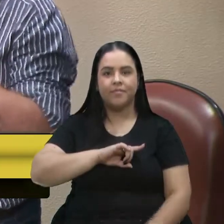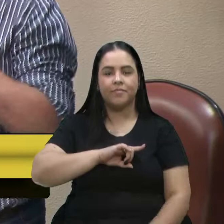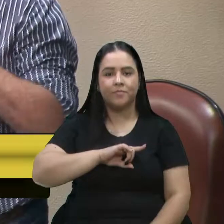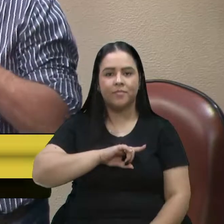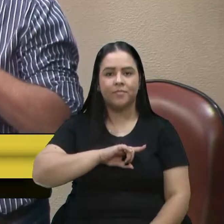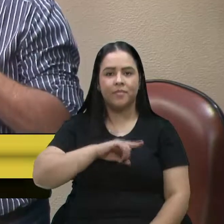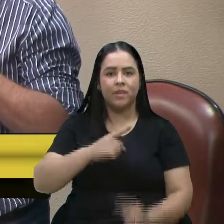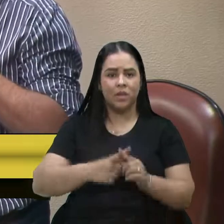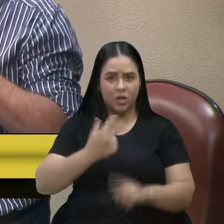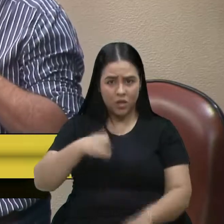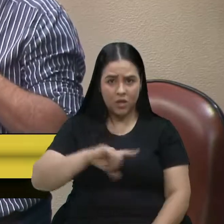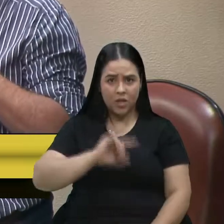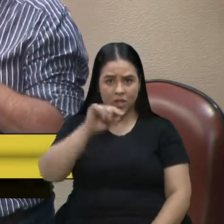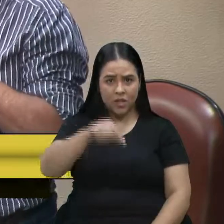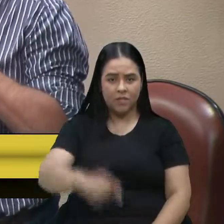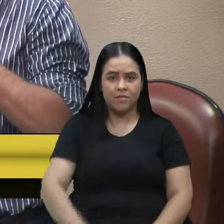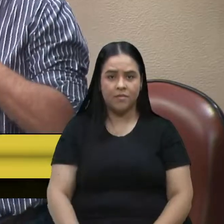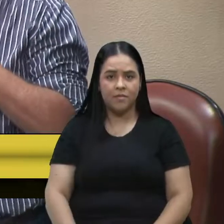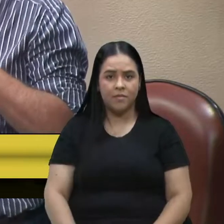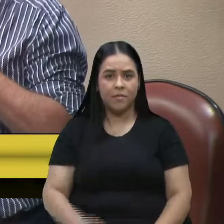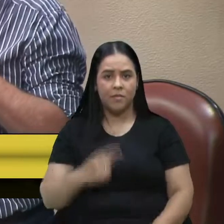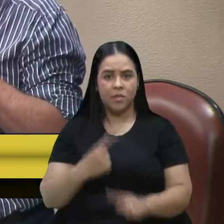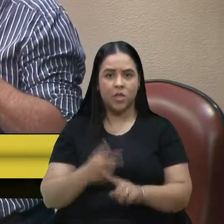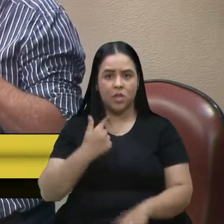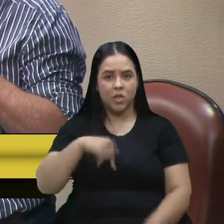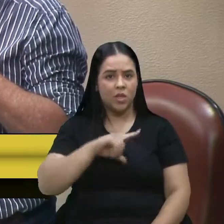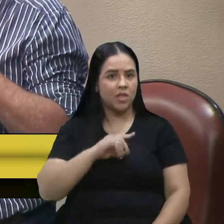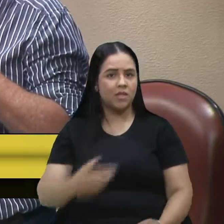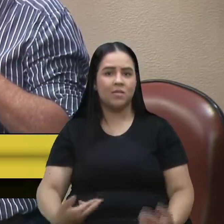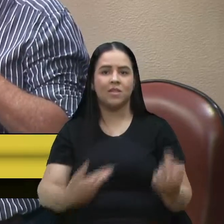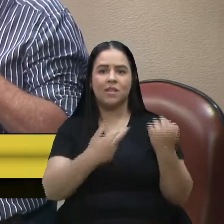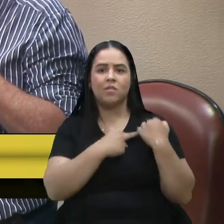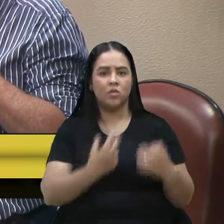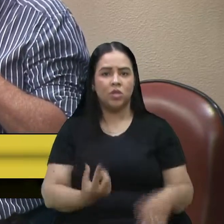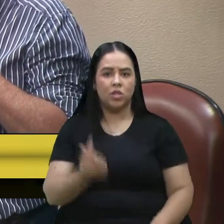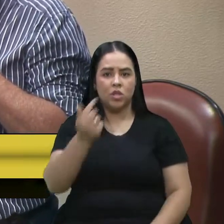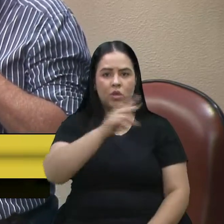Porque nós vamos estar aqui. Porque nós temos responsabilidade com o dinheiro público.